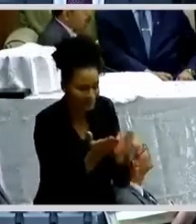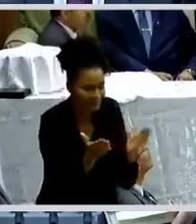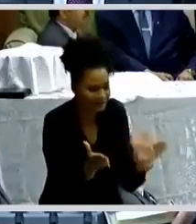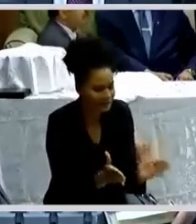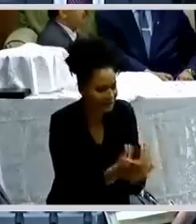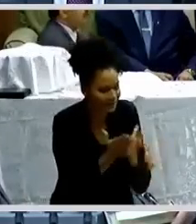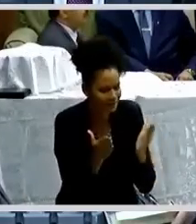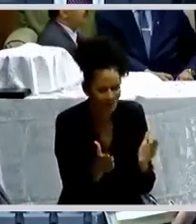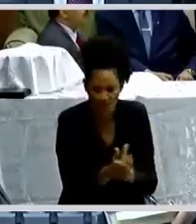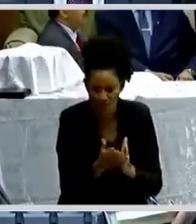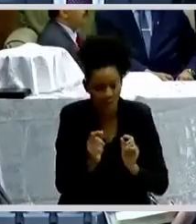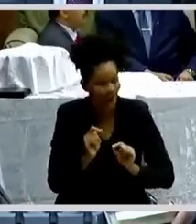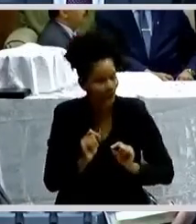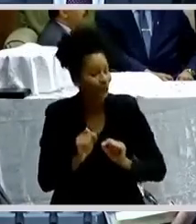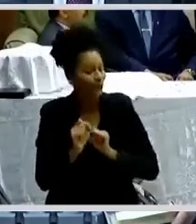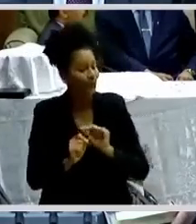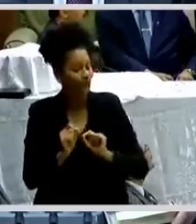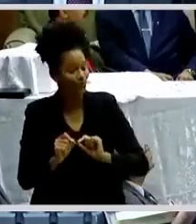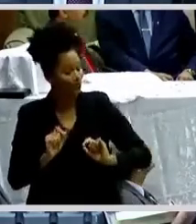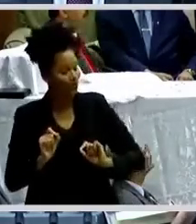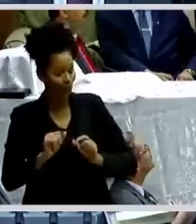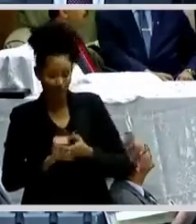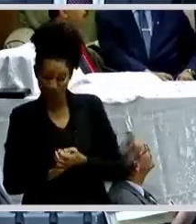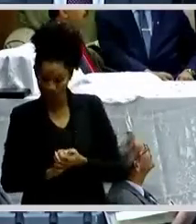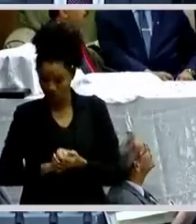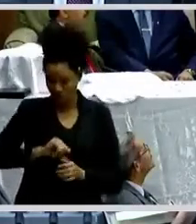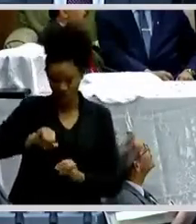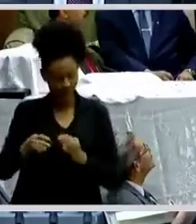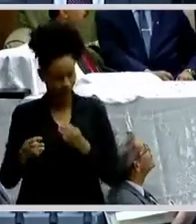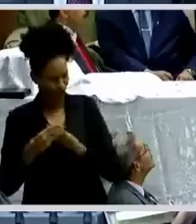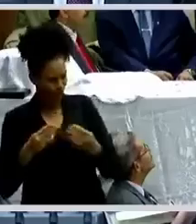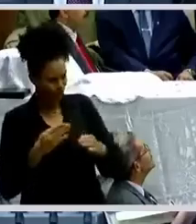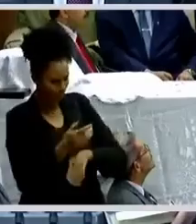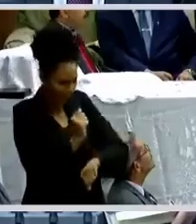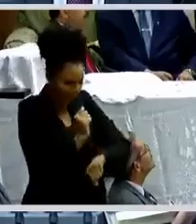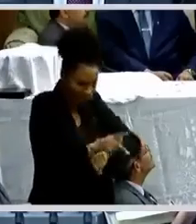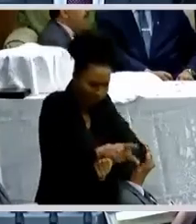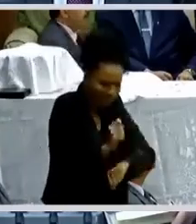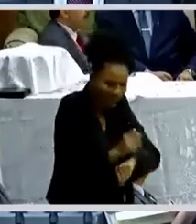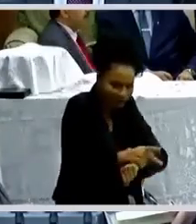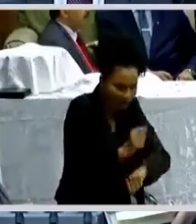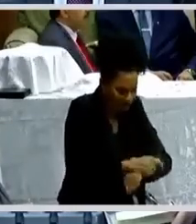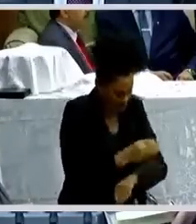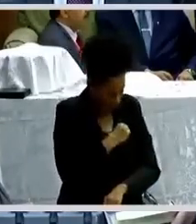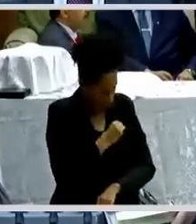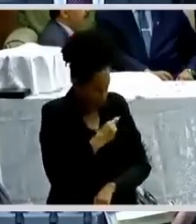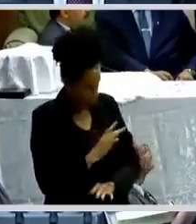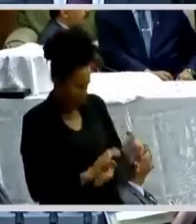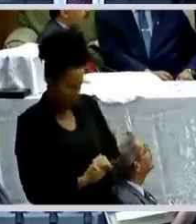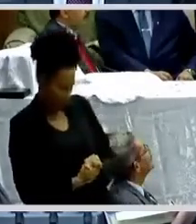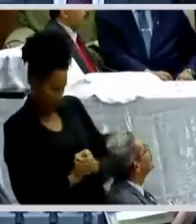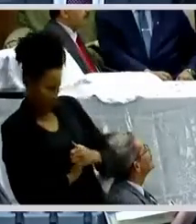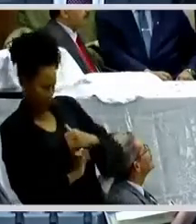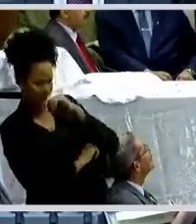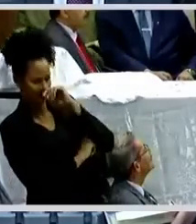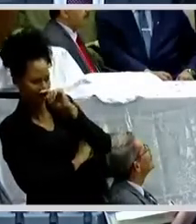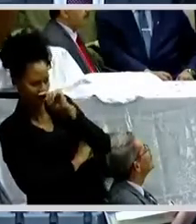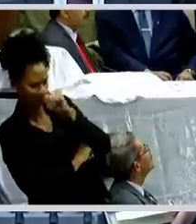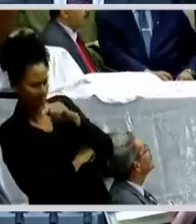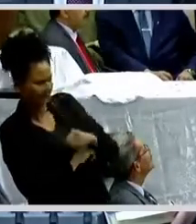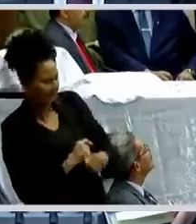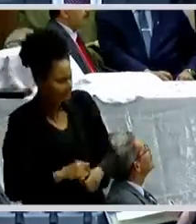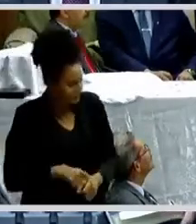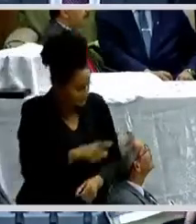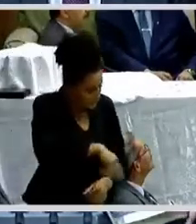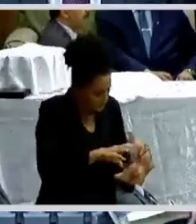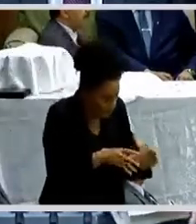Que os judeus, os do sul, nem na casa de um publicano, nem de um pecador entrava. Se eles achassem que era impuro, que não fosse judeu da